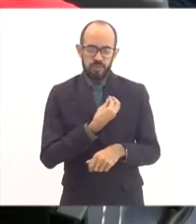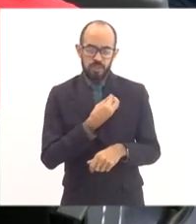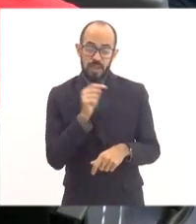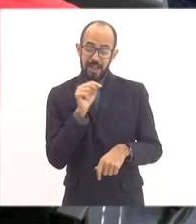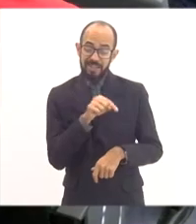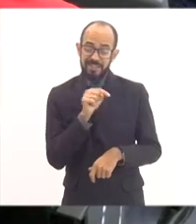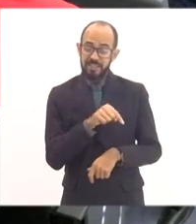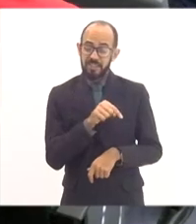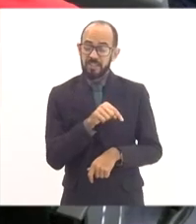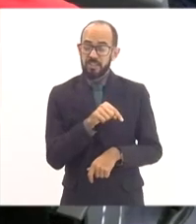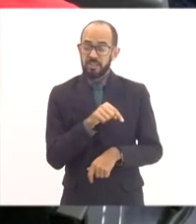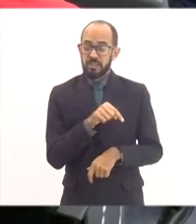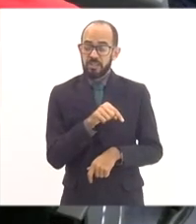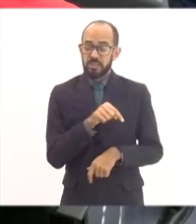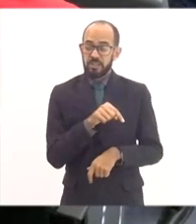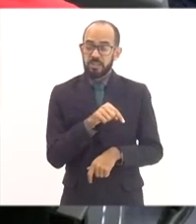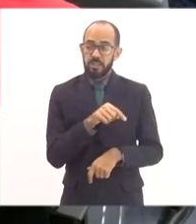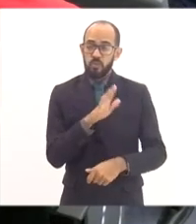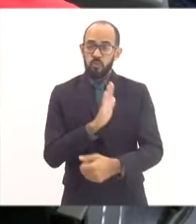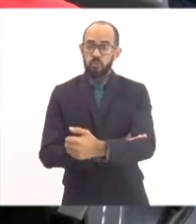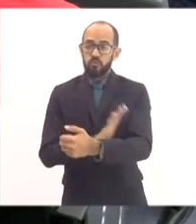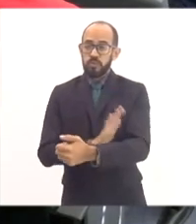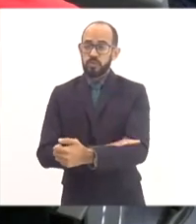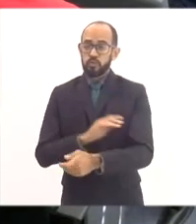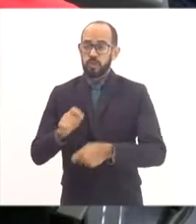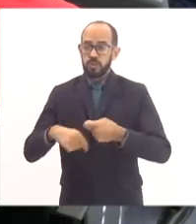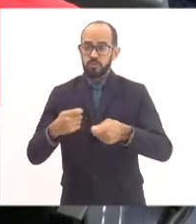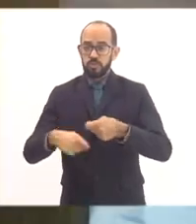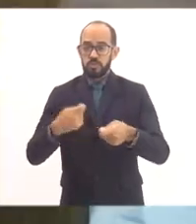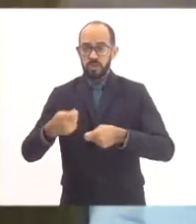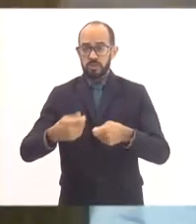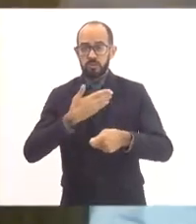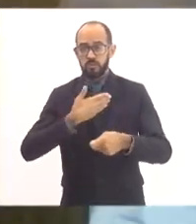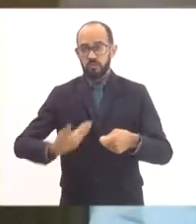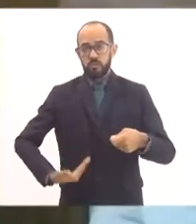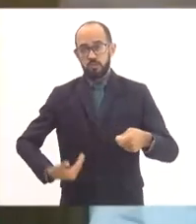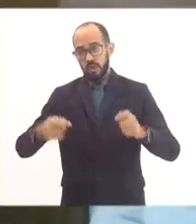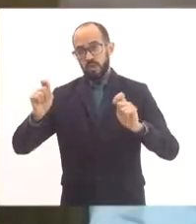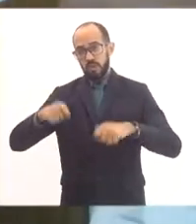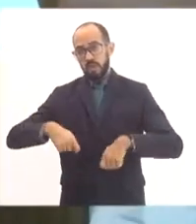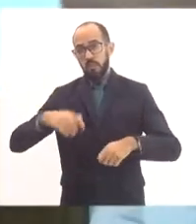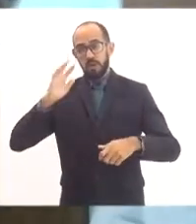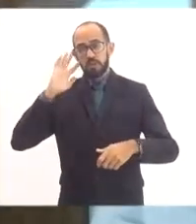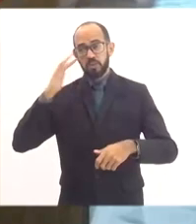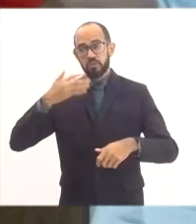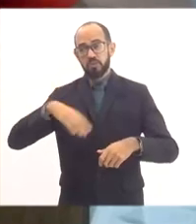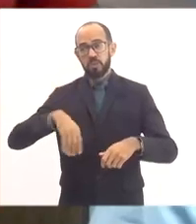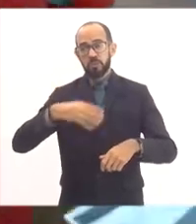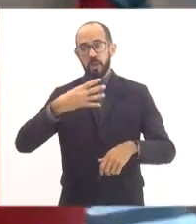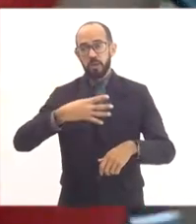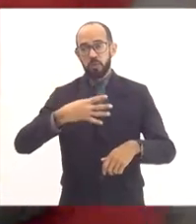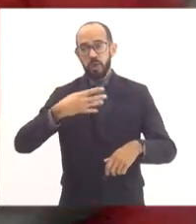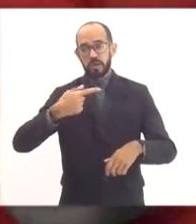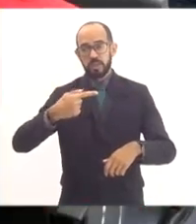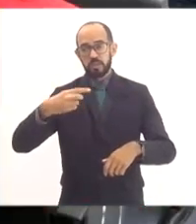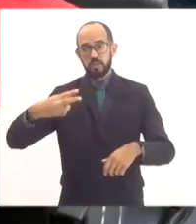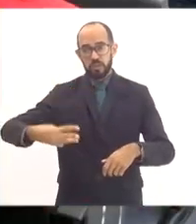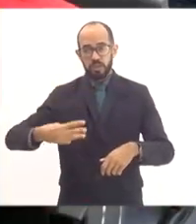acontece? O vício da administração pública ele pode ser sanado a qualquer momento, de acordo com a súmula 473. E